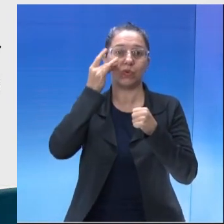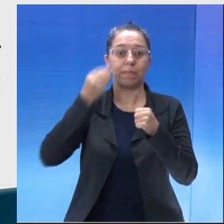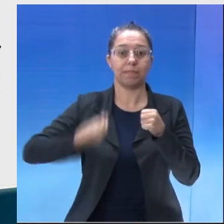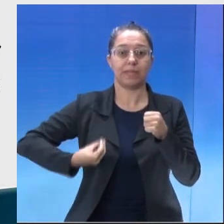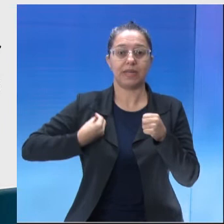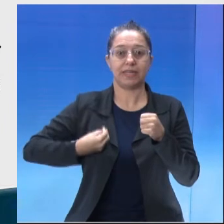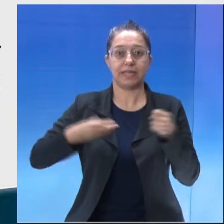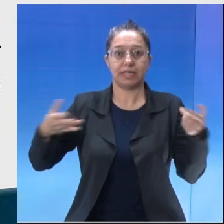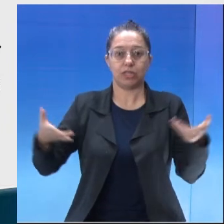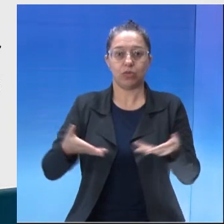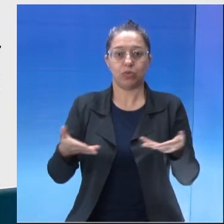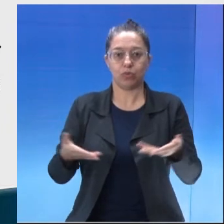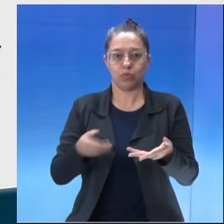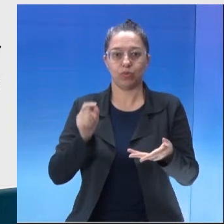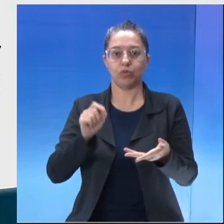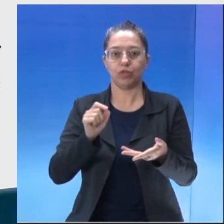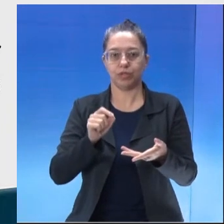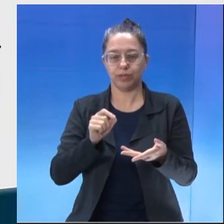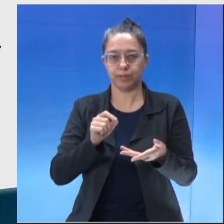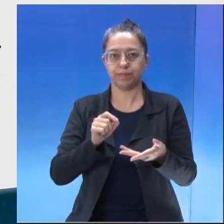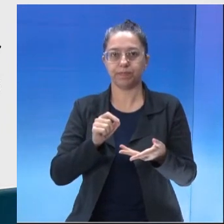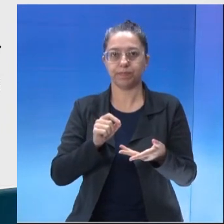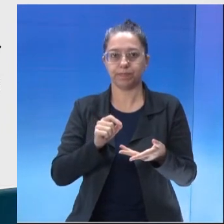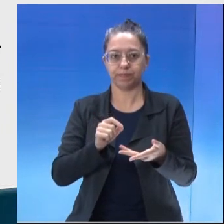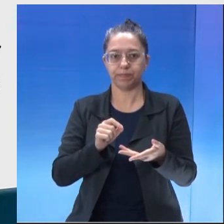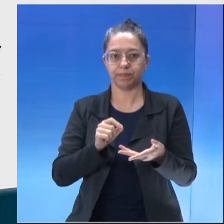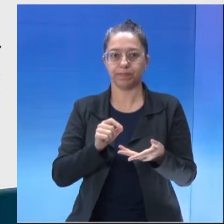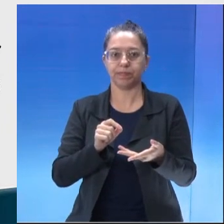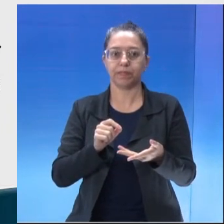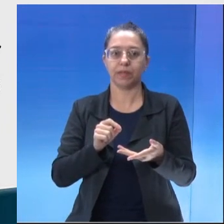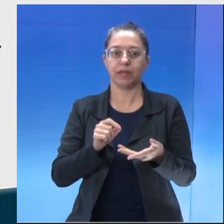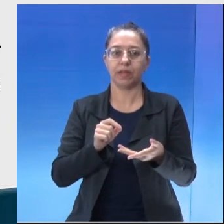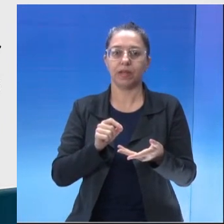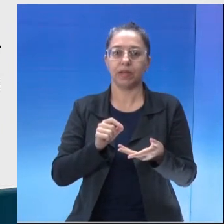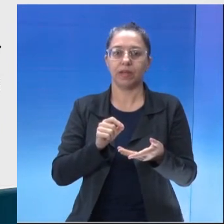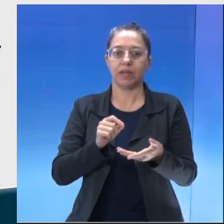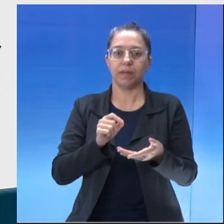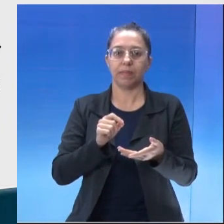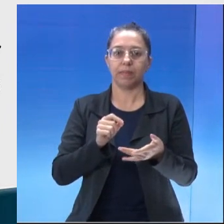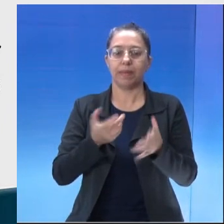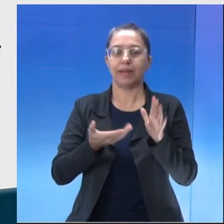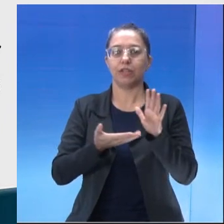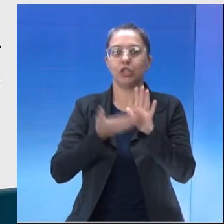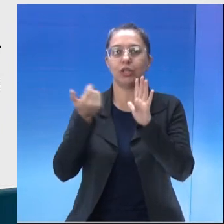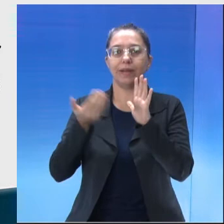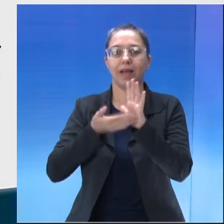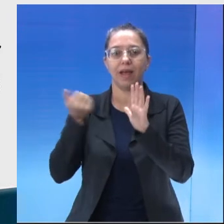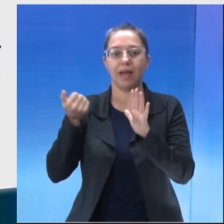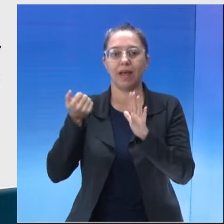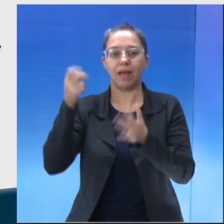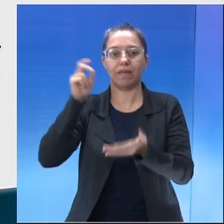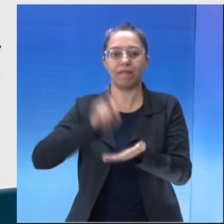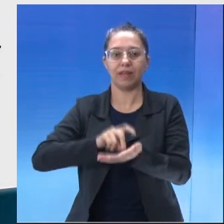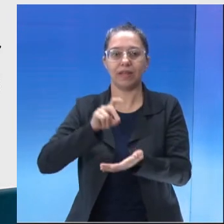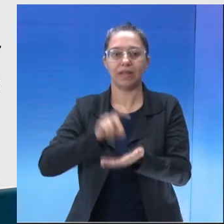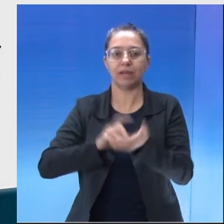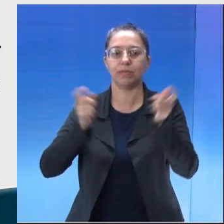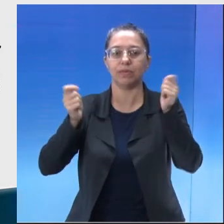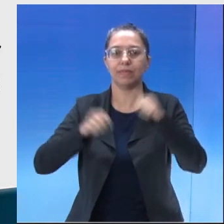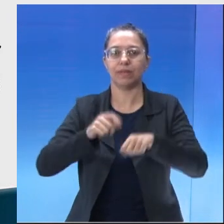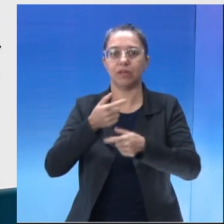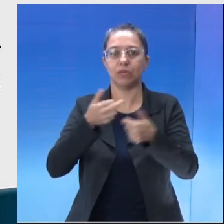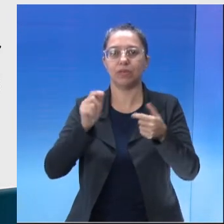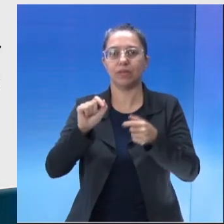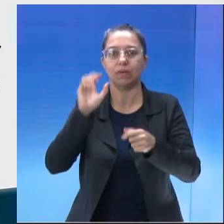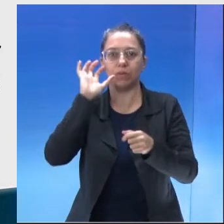das ações, né? Muito parecida com a alternativa letra A, falando lá da gramática, né? Das questões sintáticas. Então, a